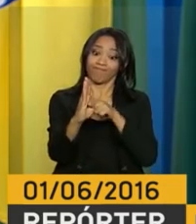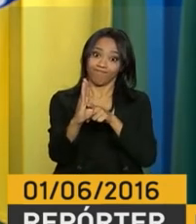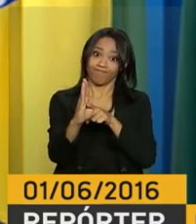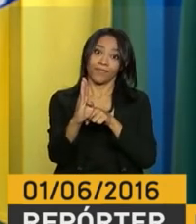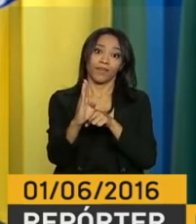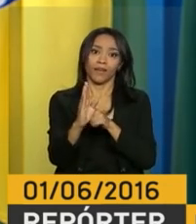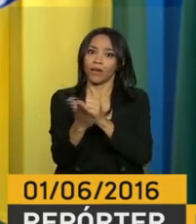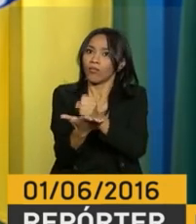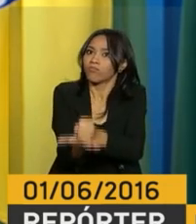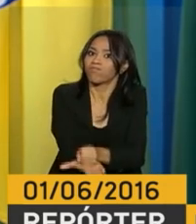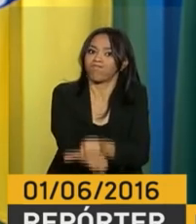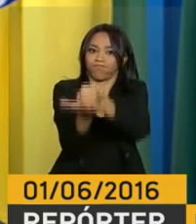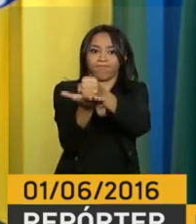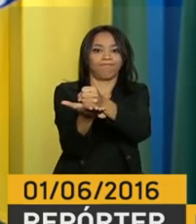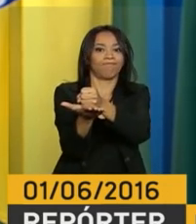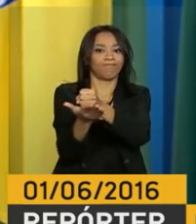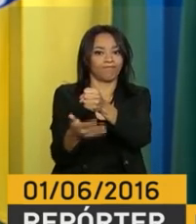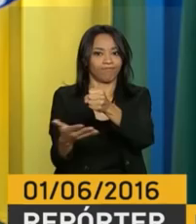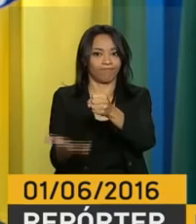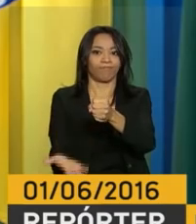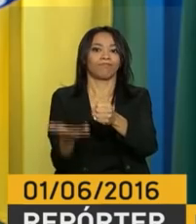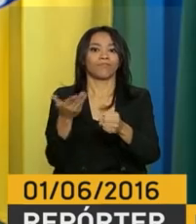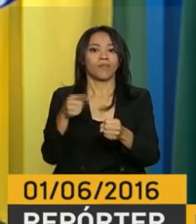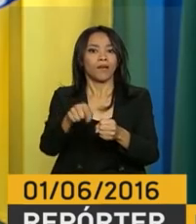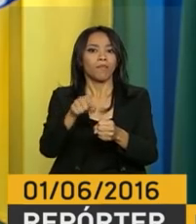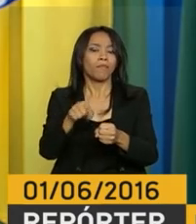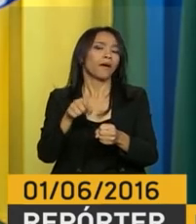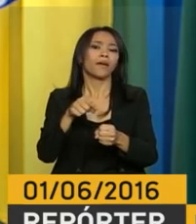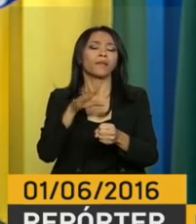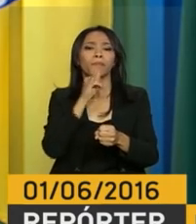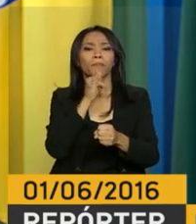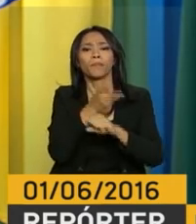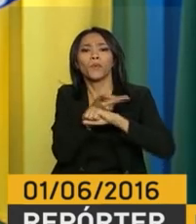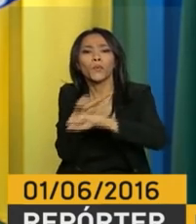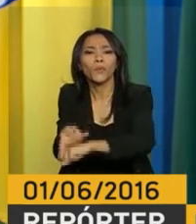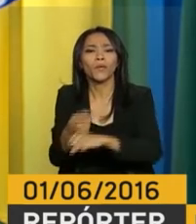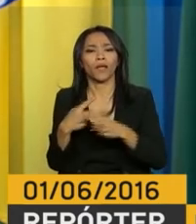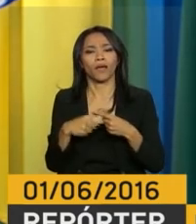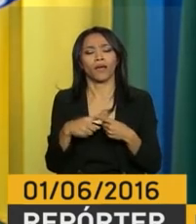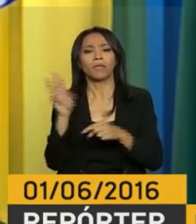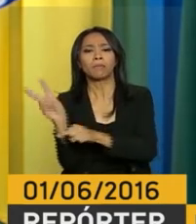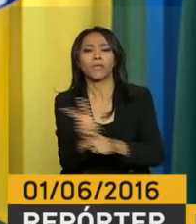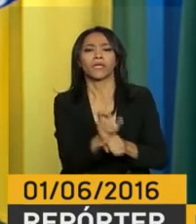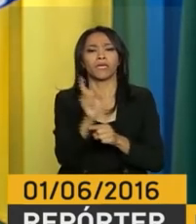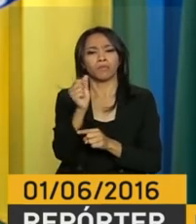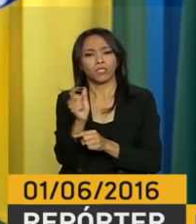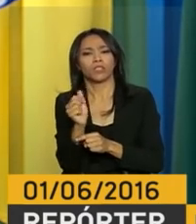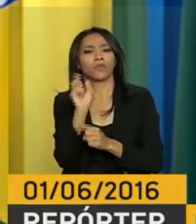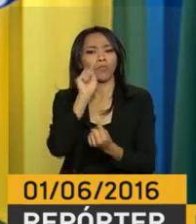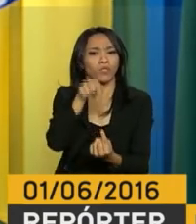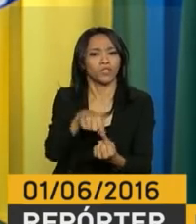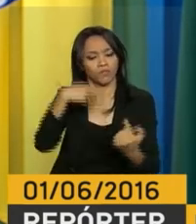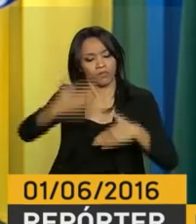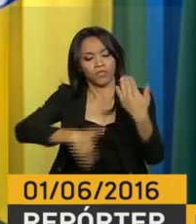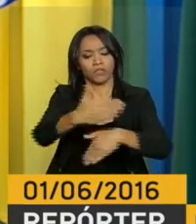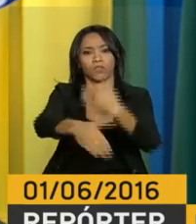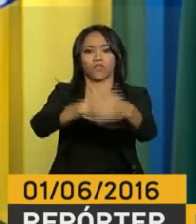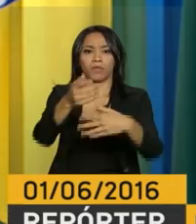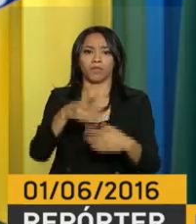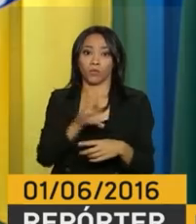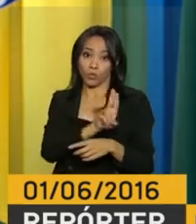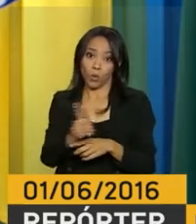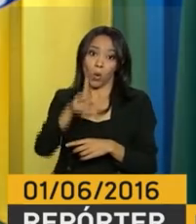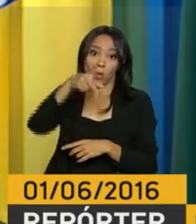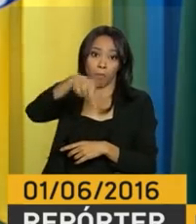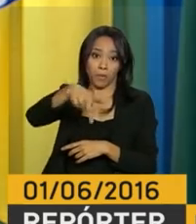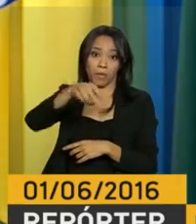Estado em sua missão de concorrer para o financiamento do nosso desenvolvimento Paulo Rogério cafarelli conhece o Banco do